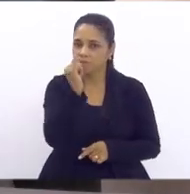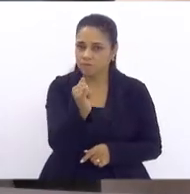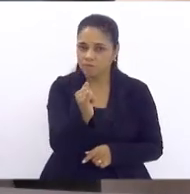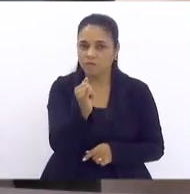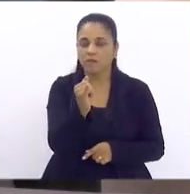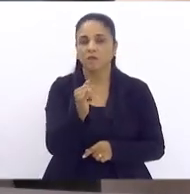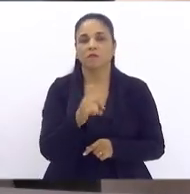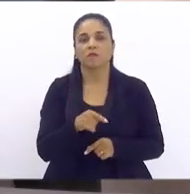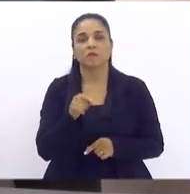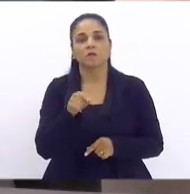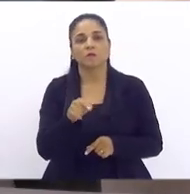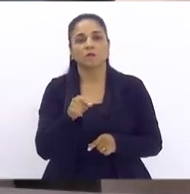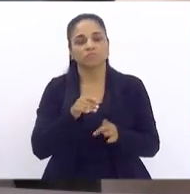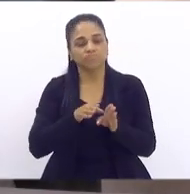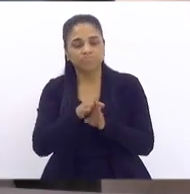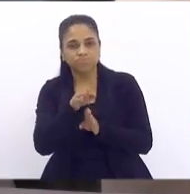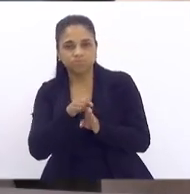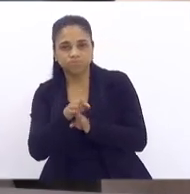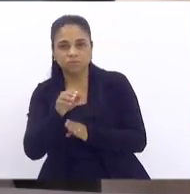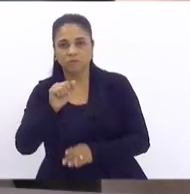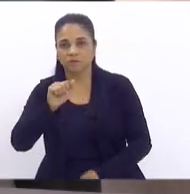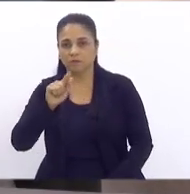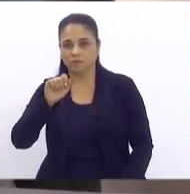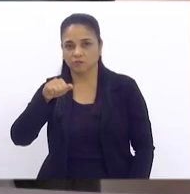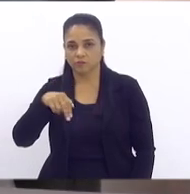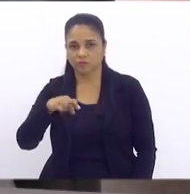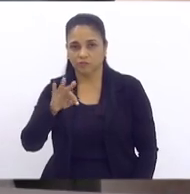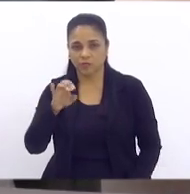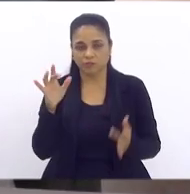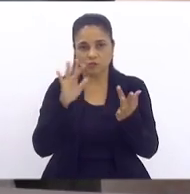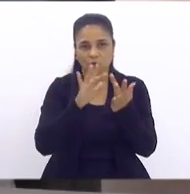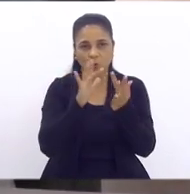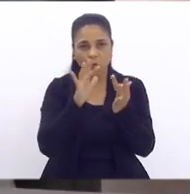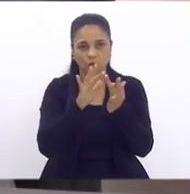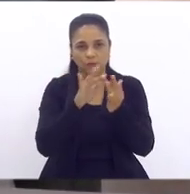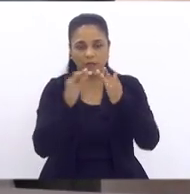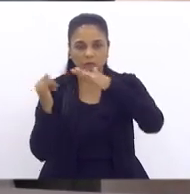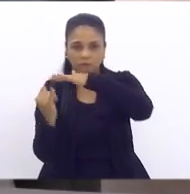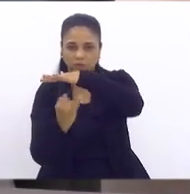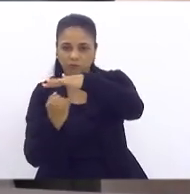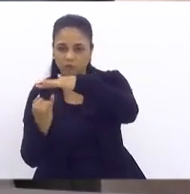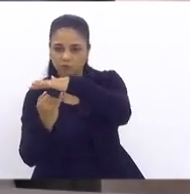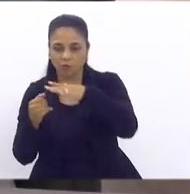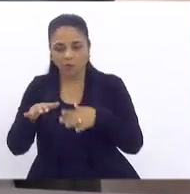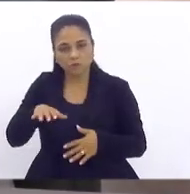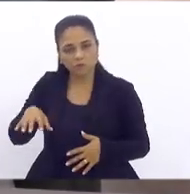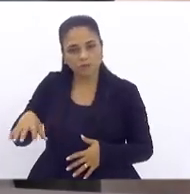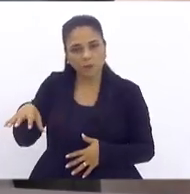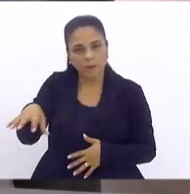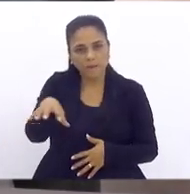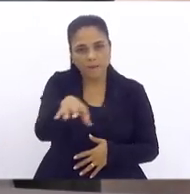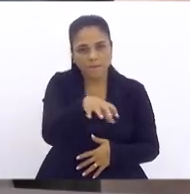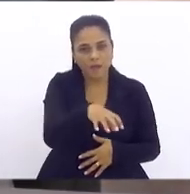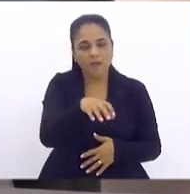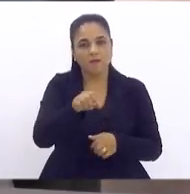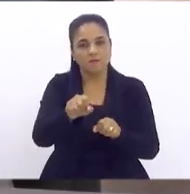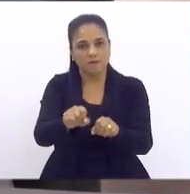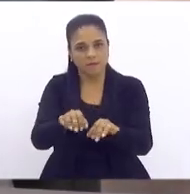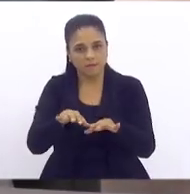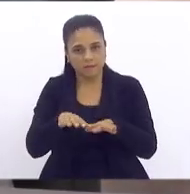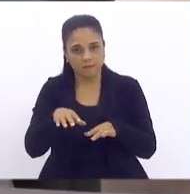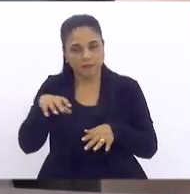cabe a esses agentes o contato direto com os órgãos regionais e assembleias